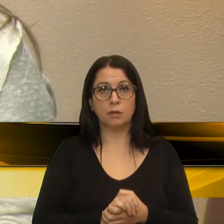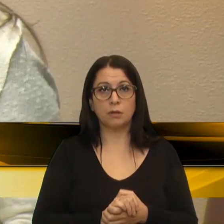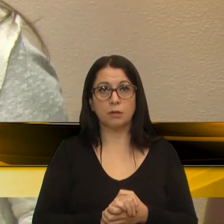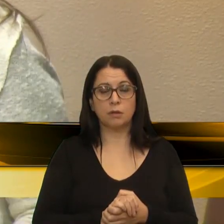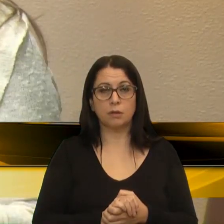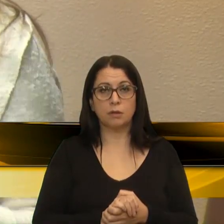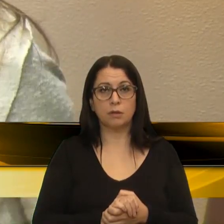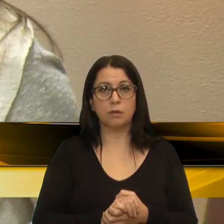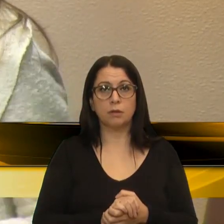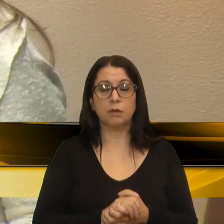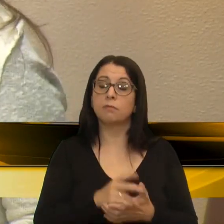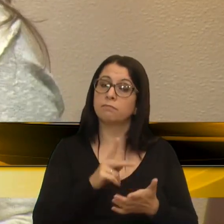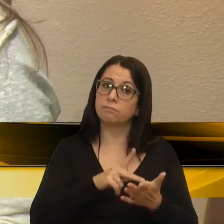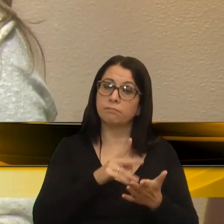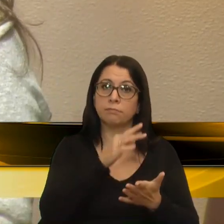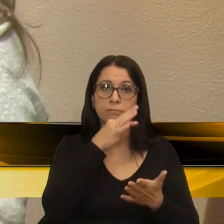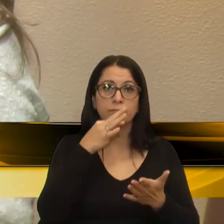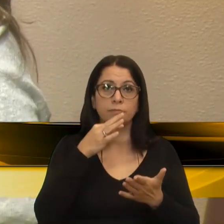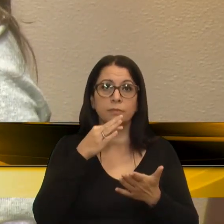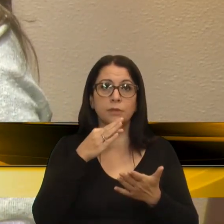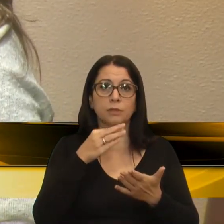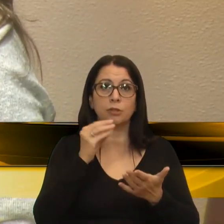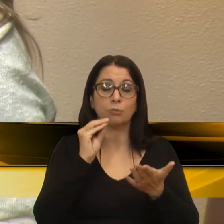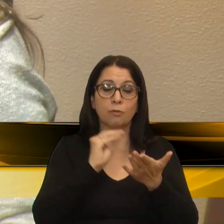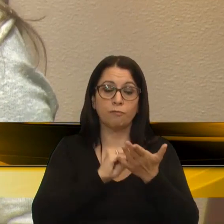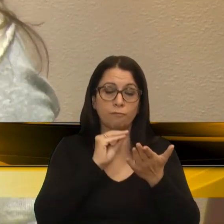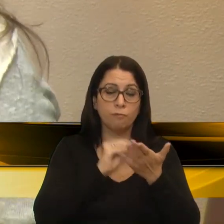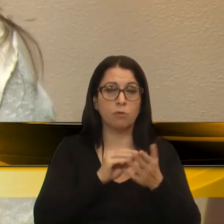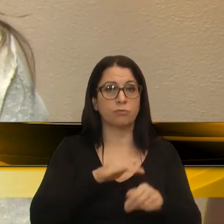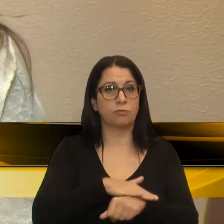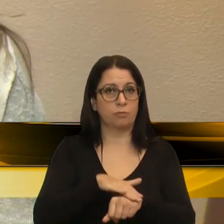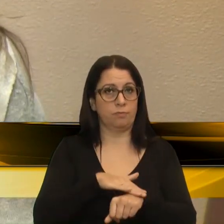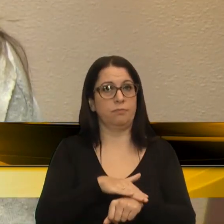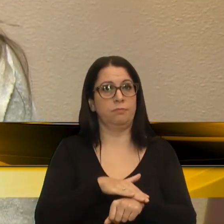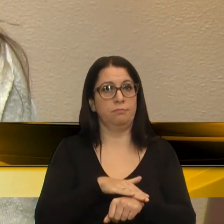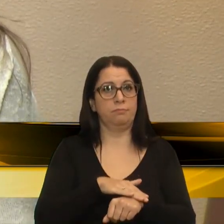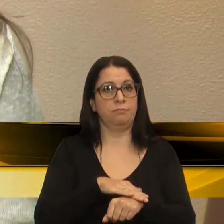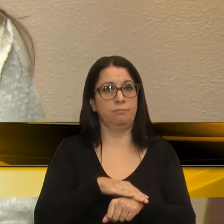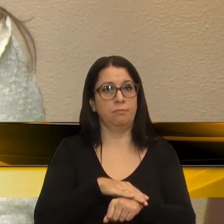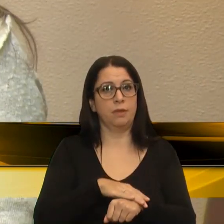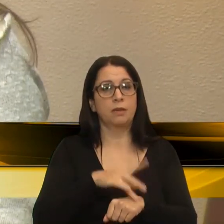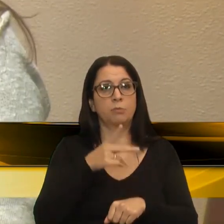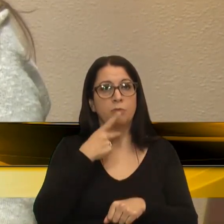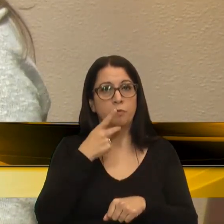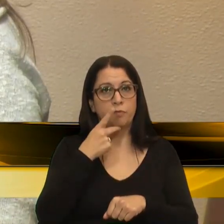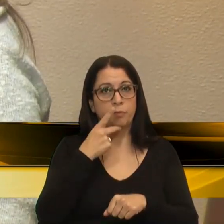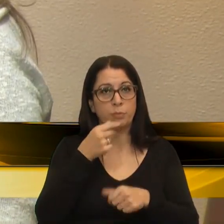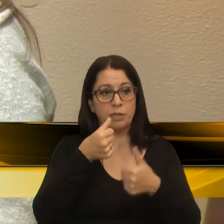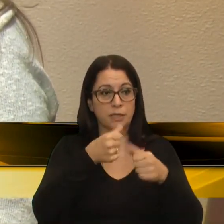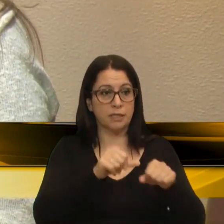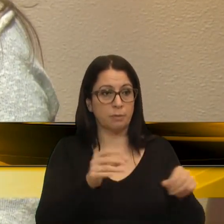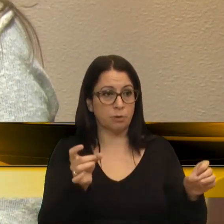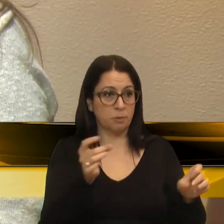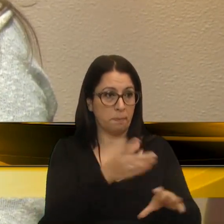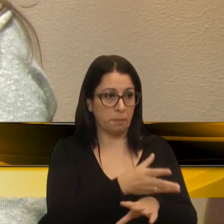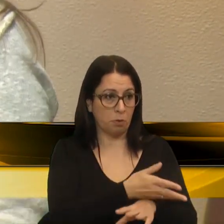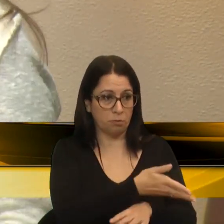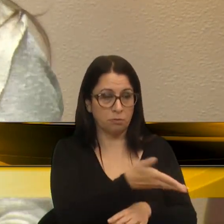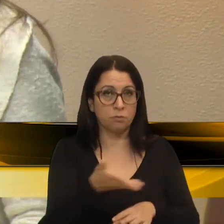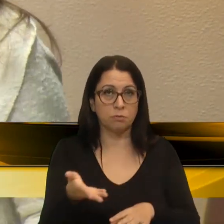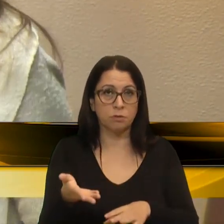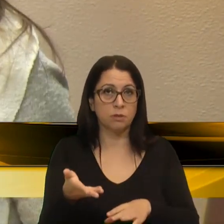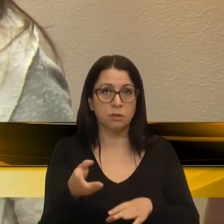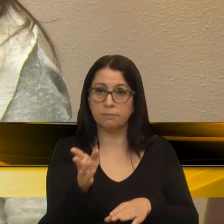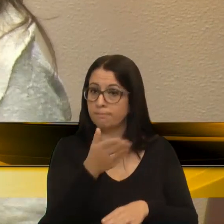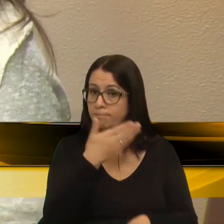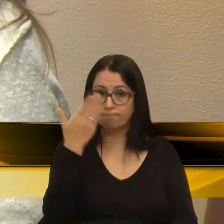vereadora Tatiane, uma grande falta de diálogo. Existe uma fala, estamos à disposição, mas que a